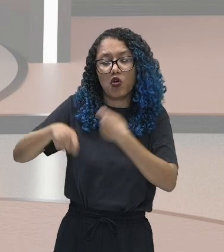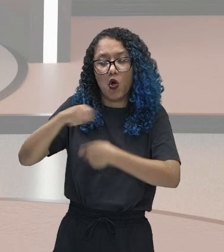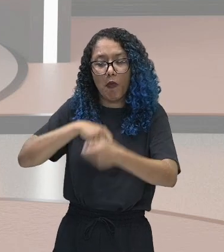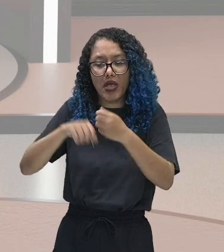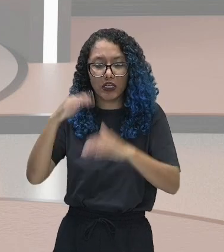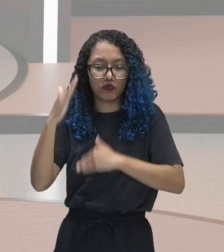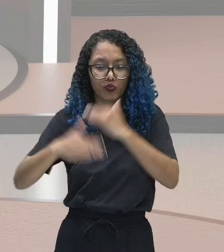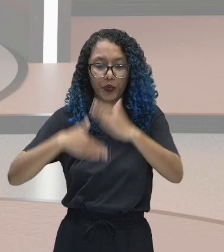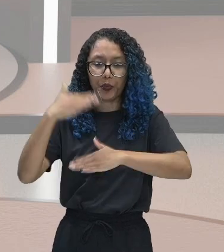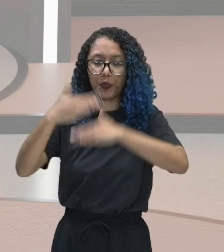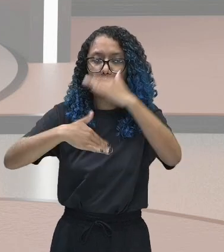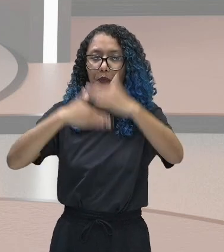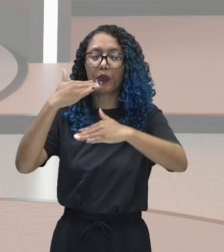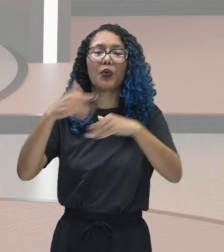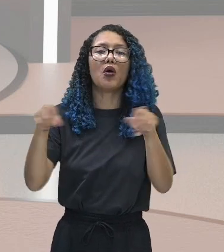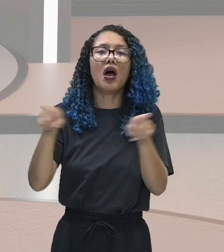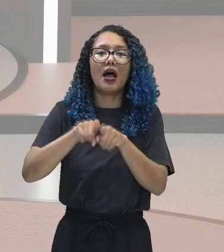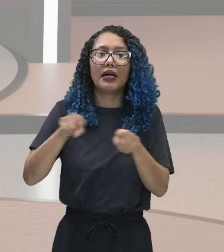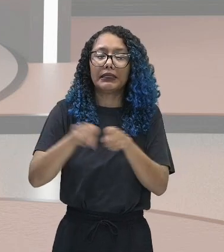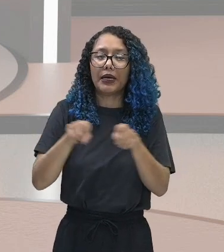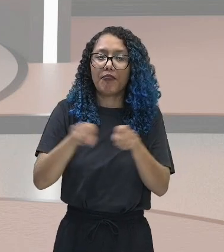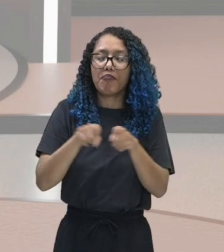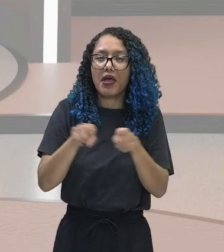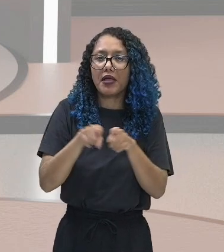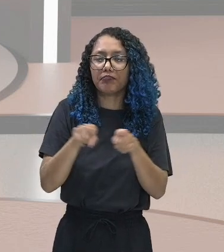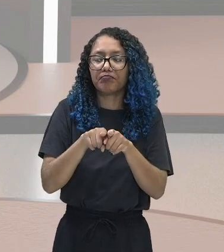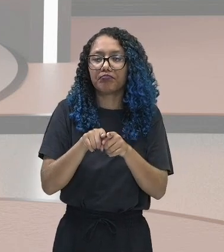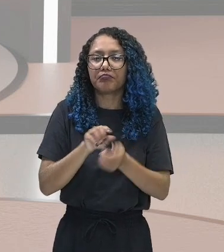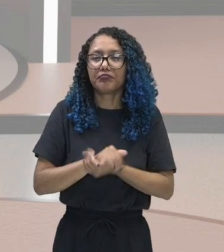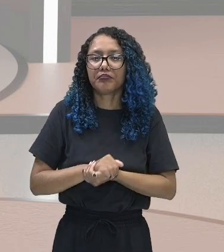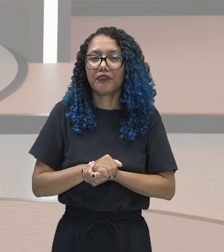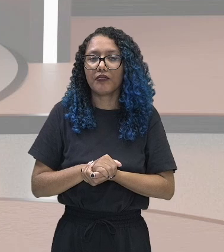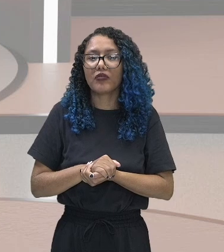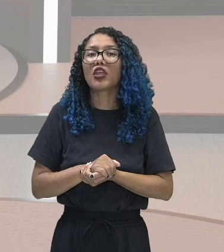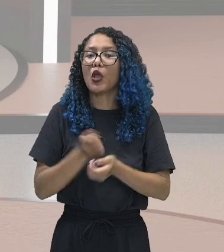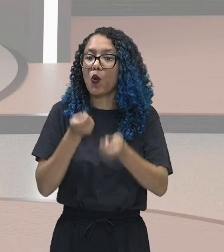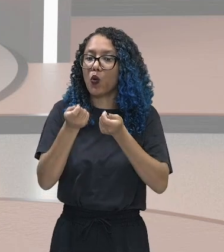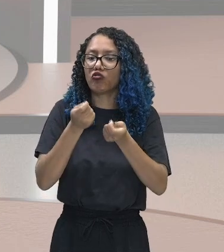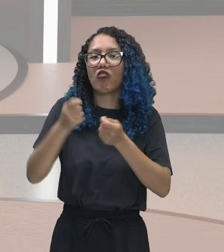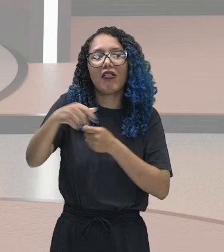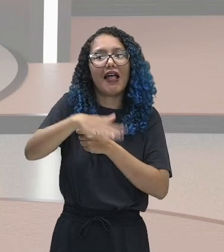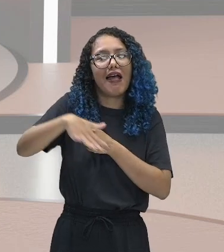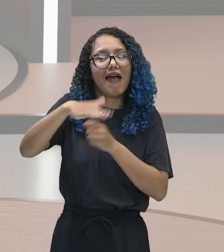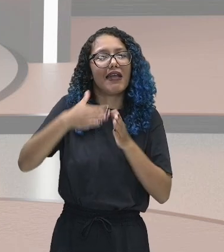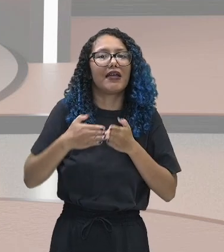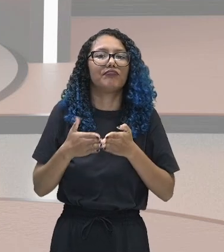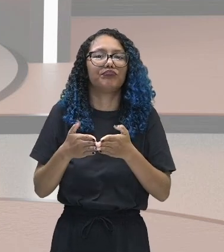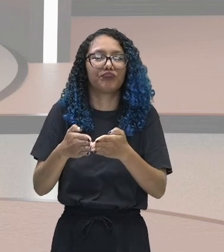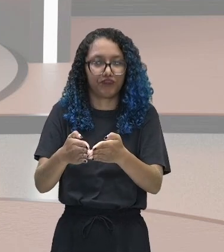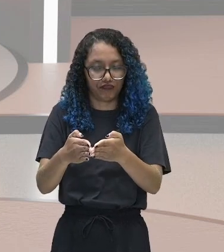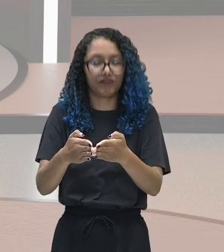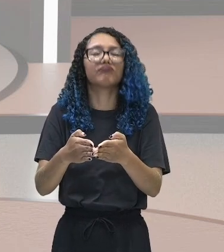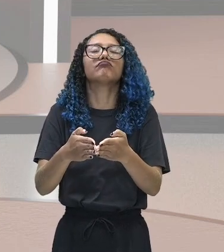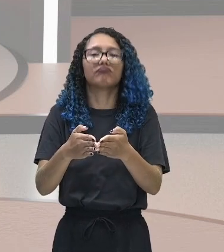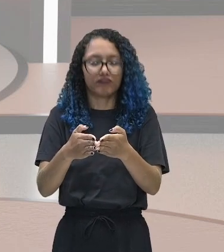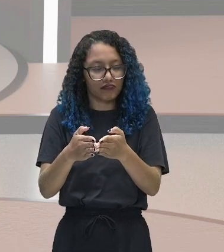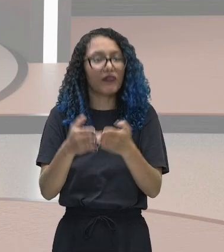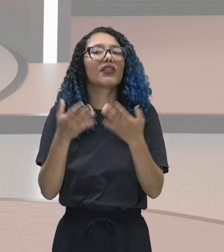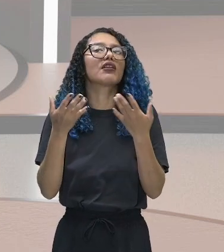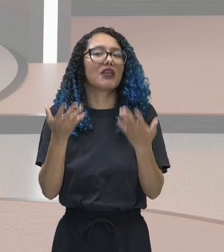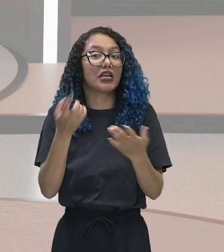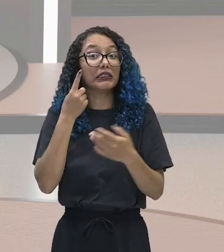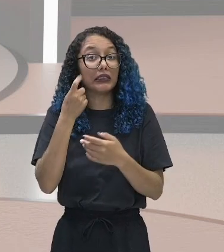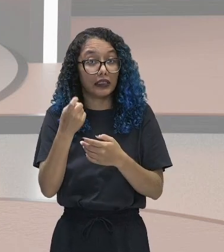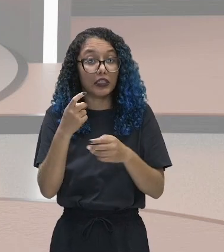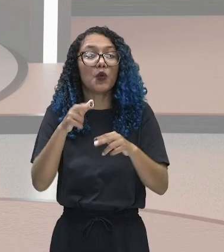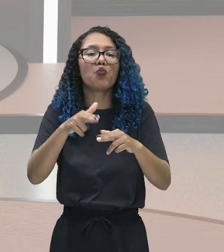inclusive, movimentar aí, né, essa parte, então, marítima. Isso é interessante. Então, percebe por que que os